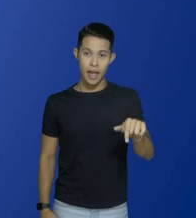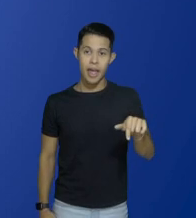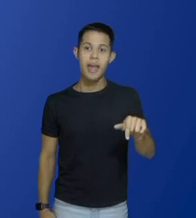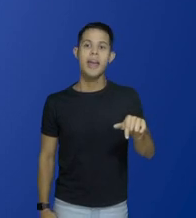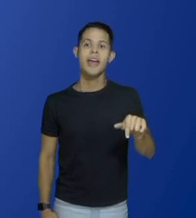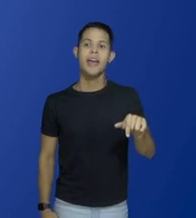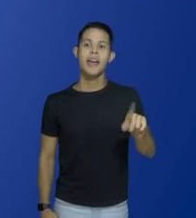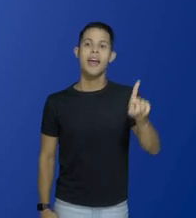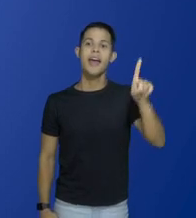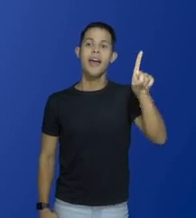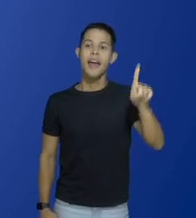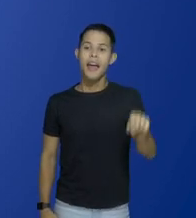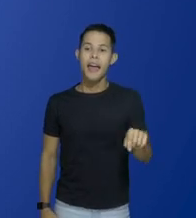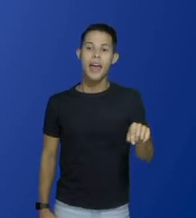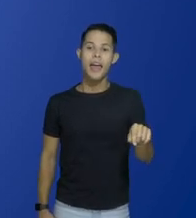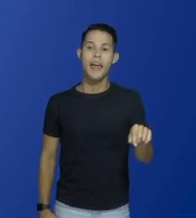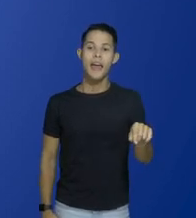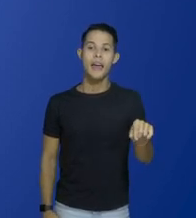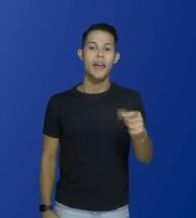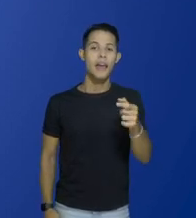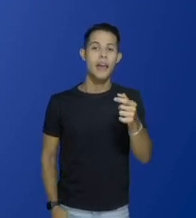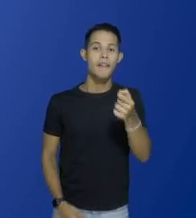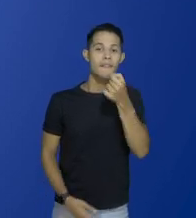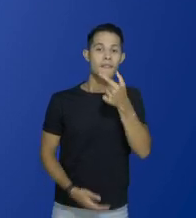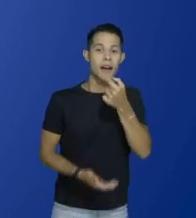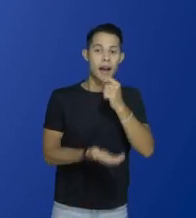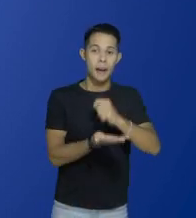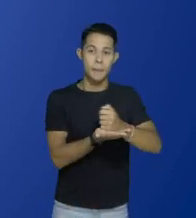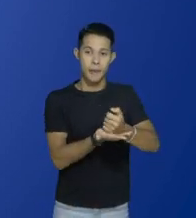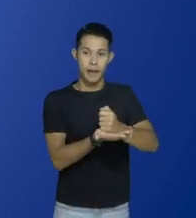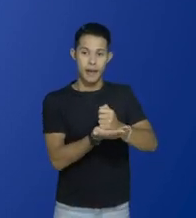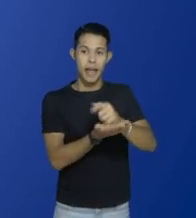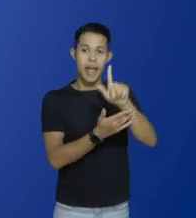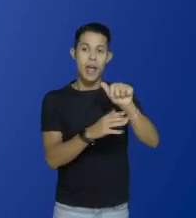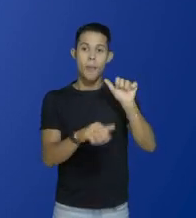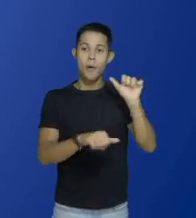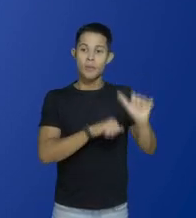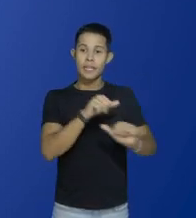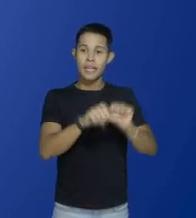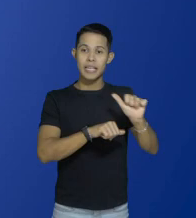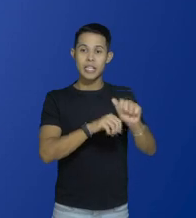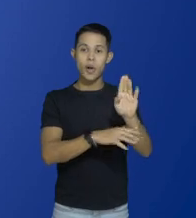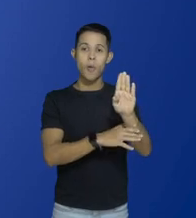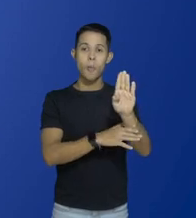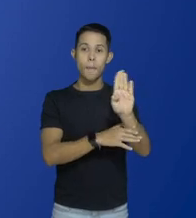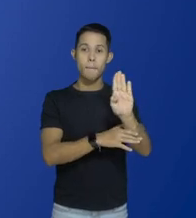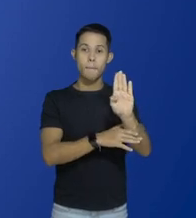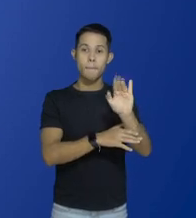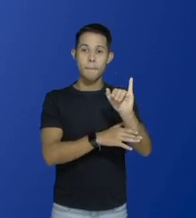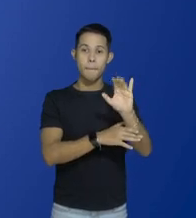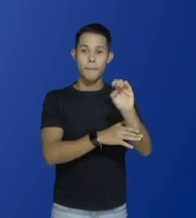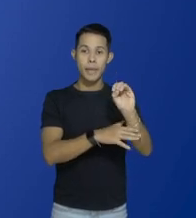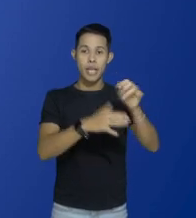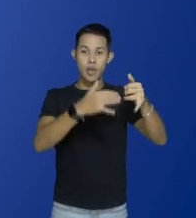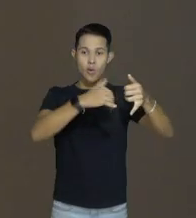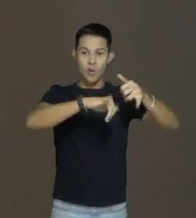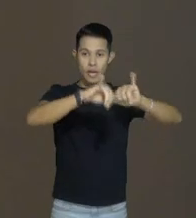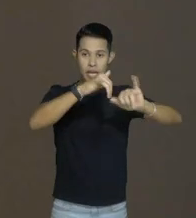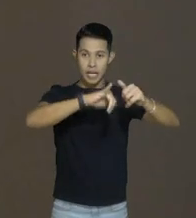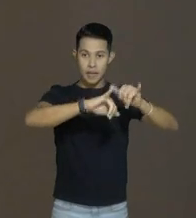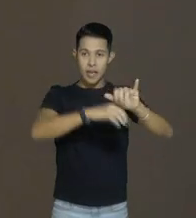praticamente farmacológico. Como é uma alteração bioquímica, eu falo para as mães, se ele é diabético, ele não vai tomar